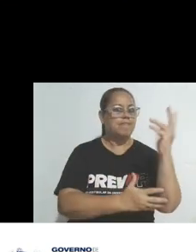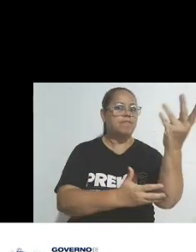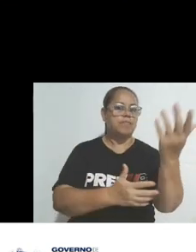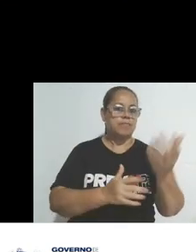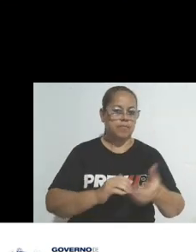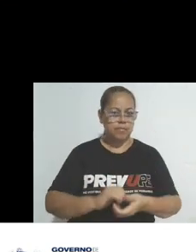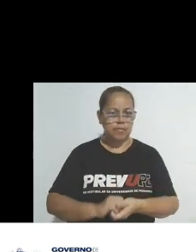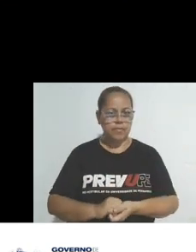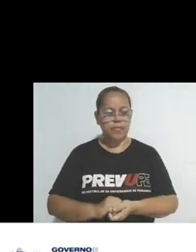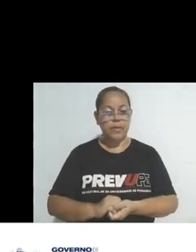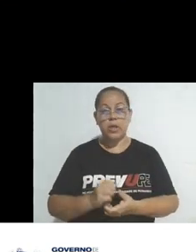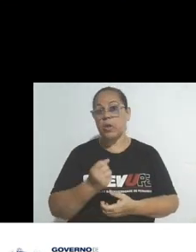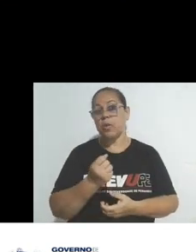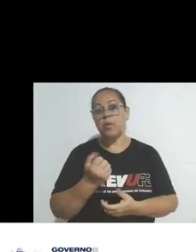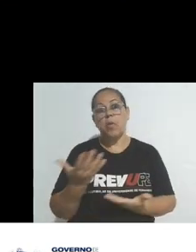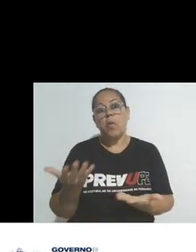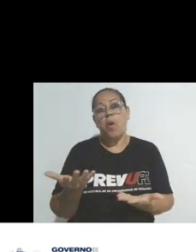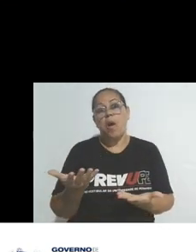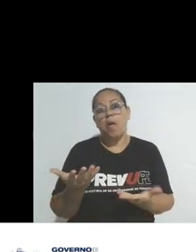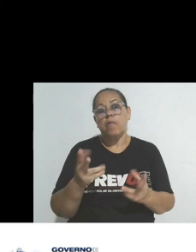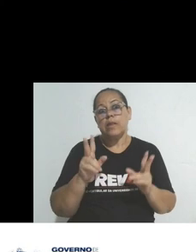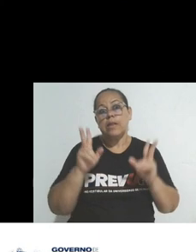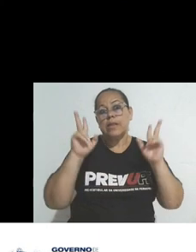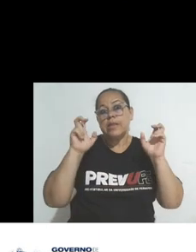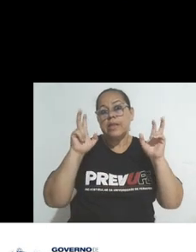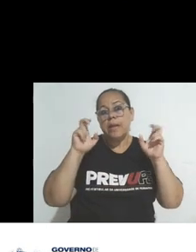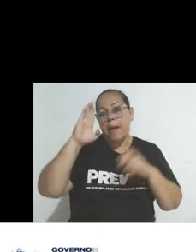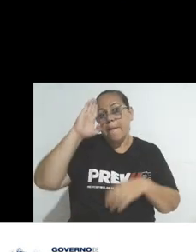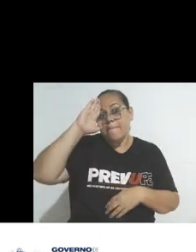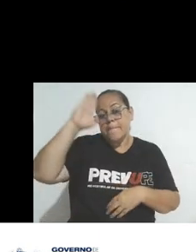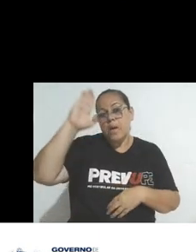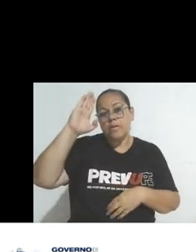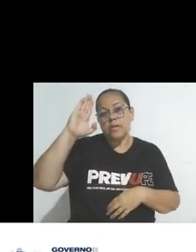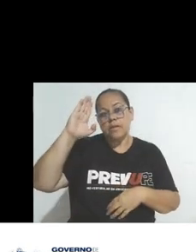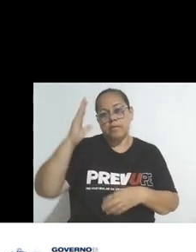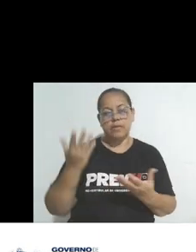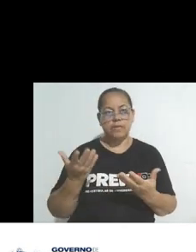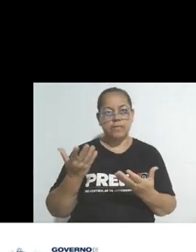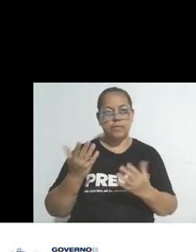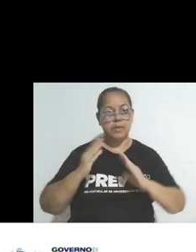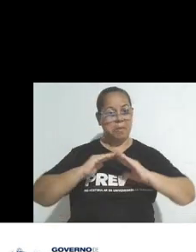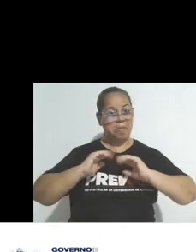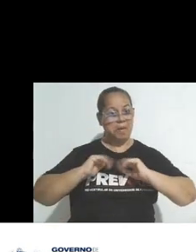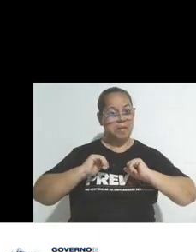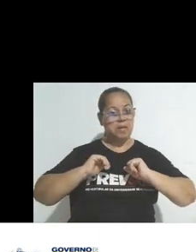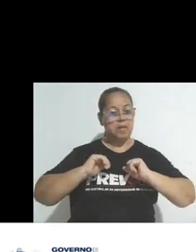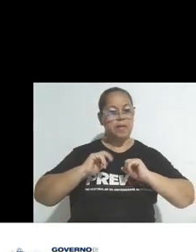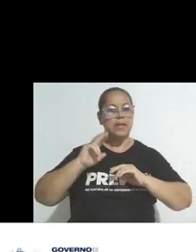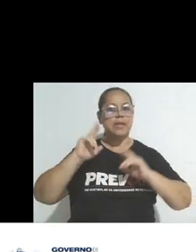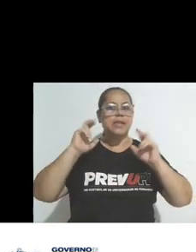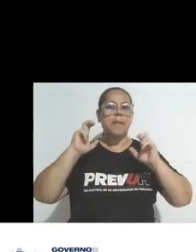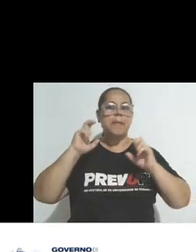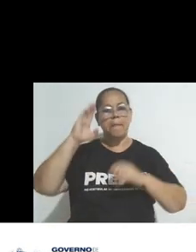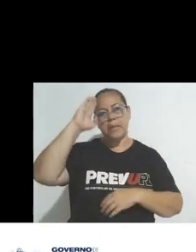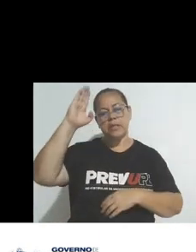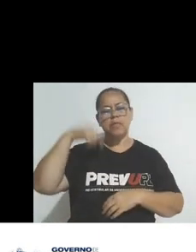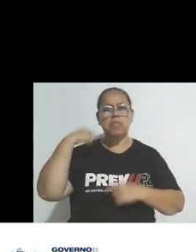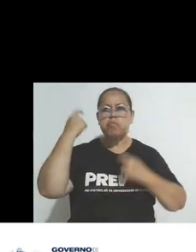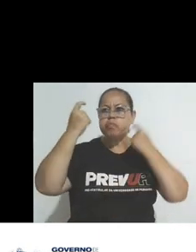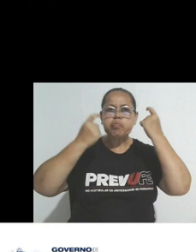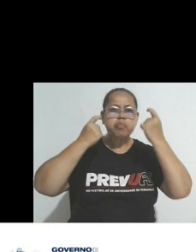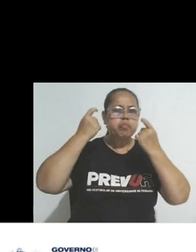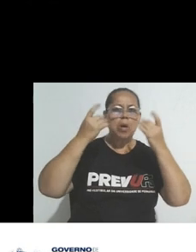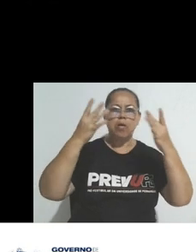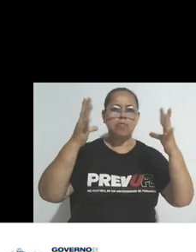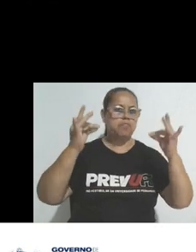qual é o tema principal do fragmento como ele me pede o tema principal eu não preciso me preocupar